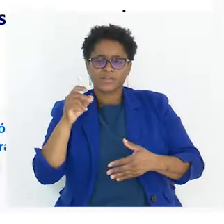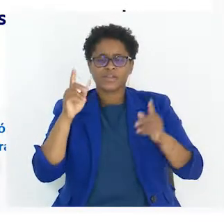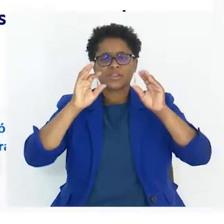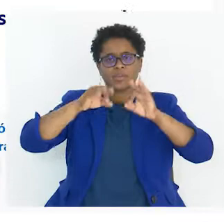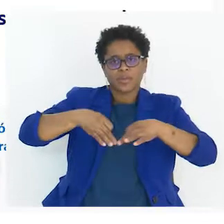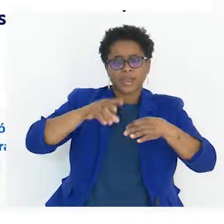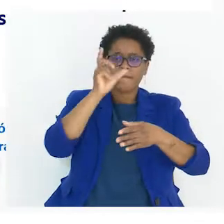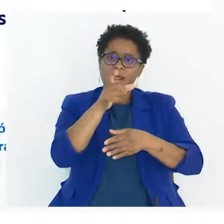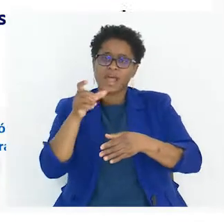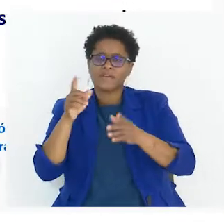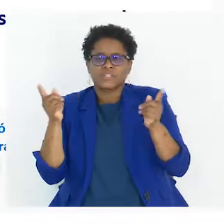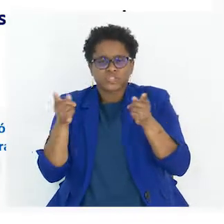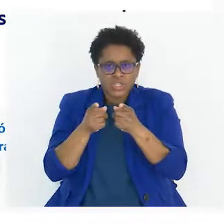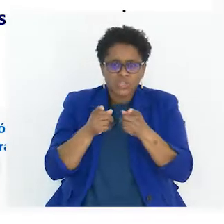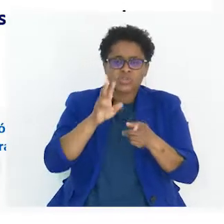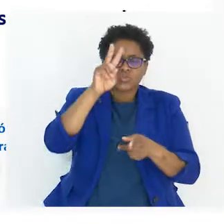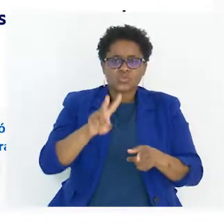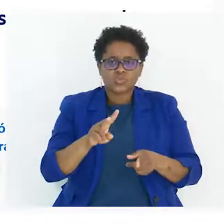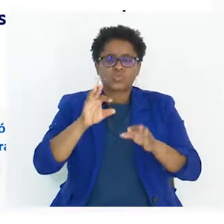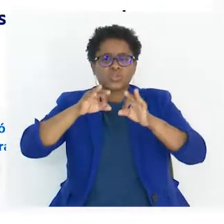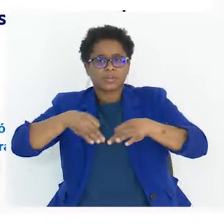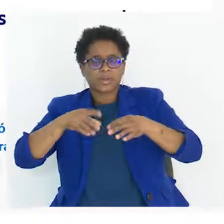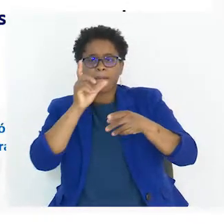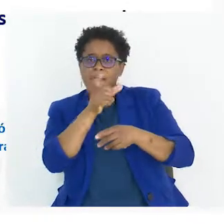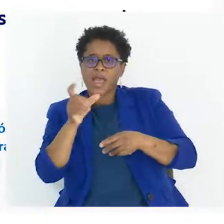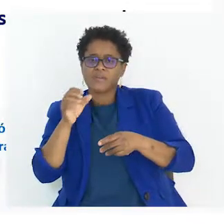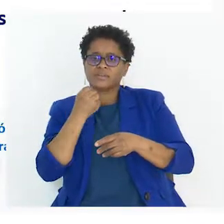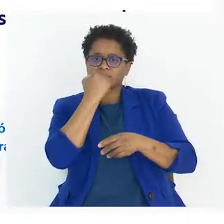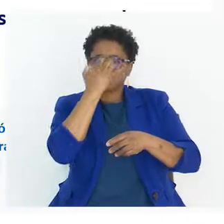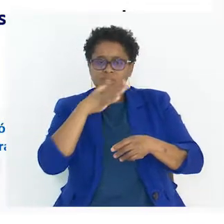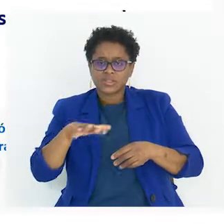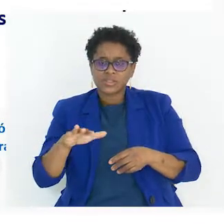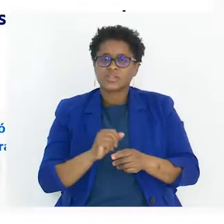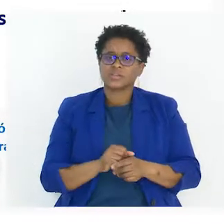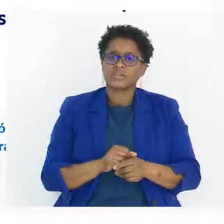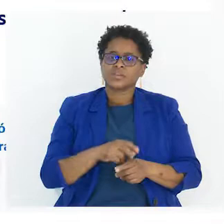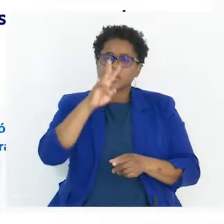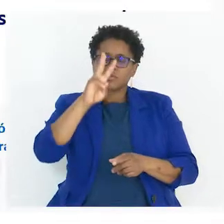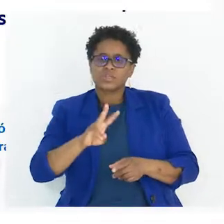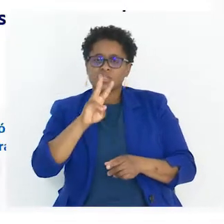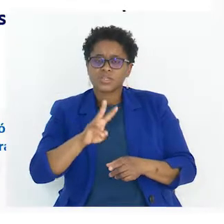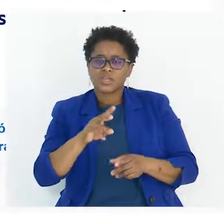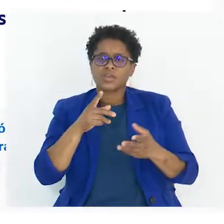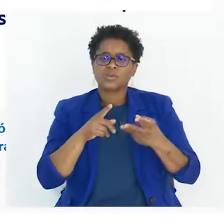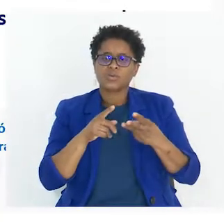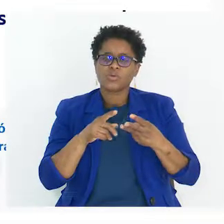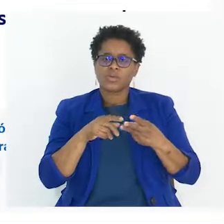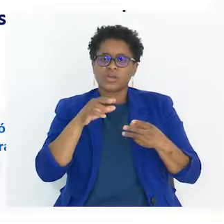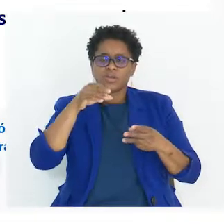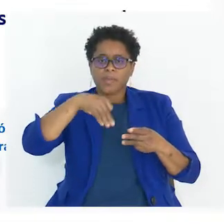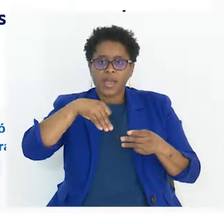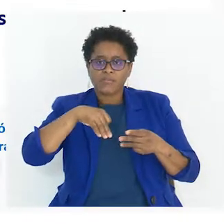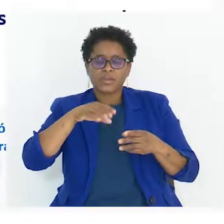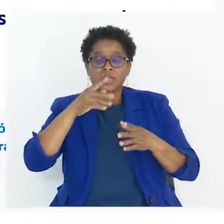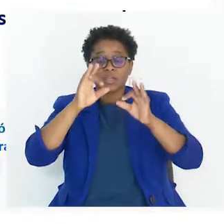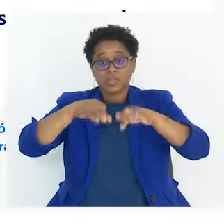o segundo que termina na palavra jardim e o terceiro parágrafo que termina na palavra citadino.